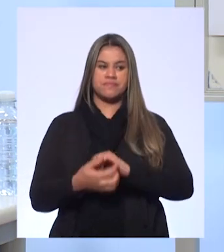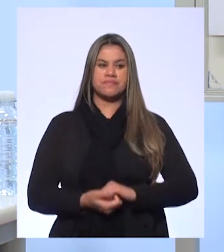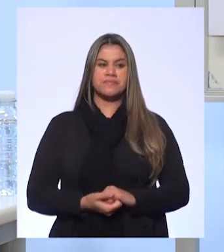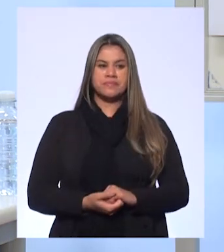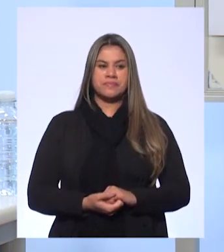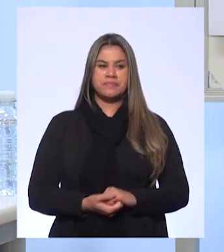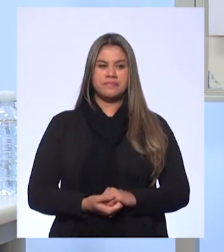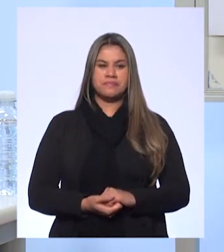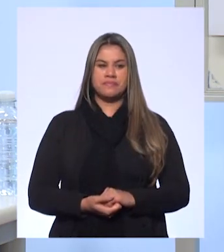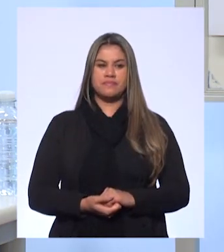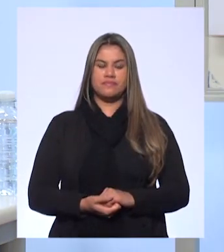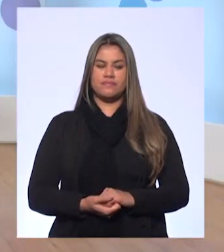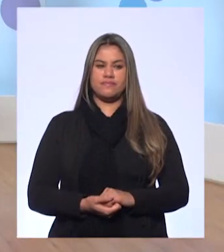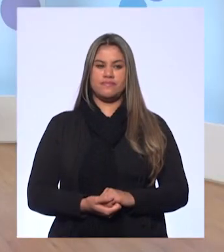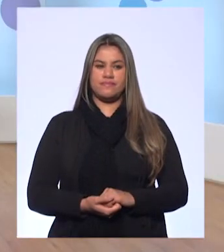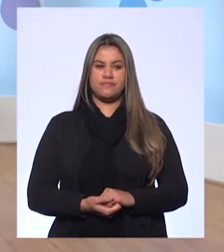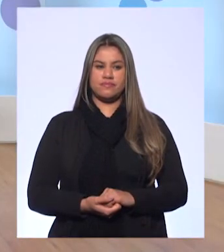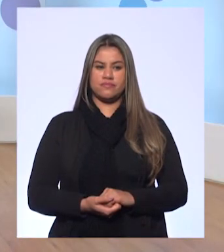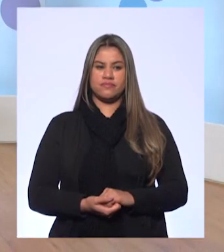favor, o simulador.